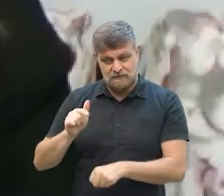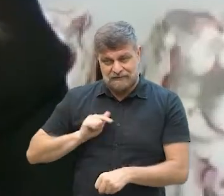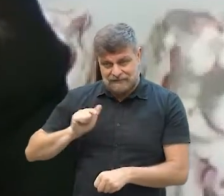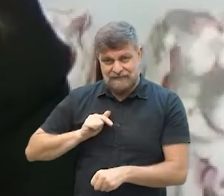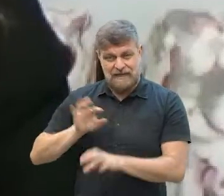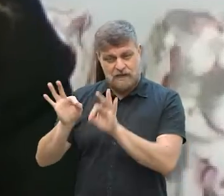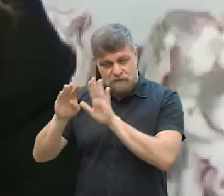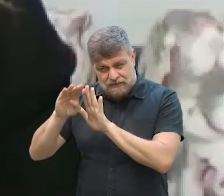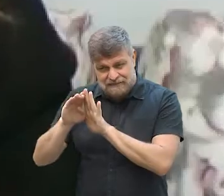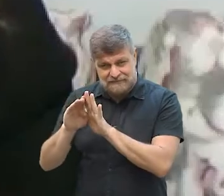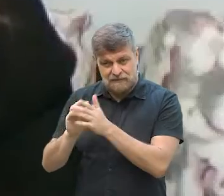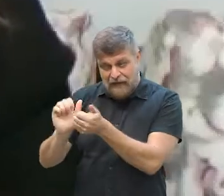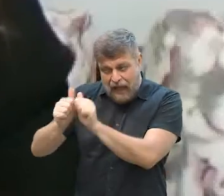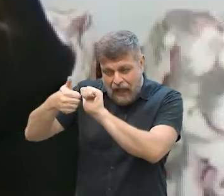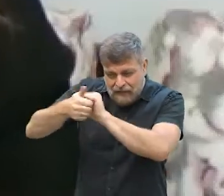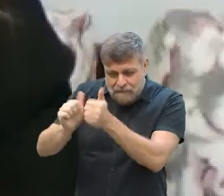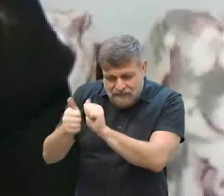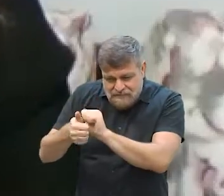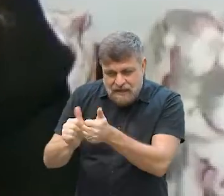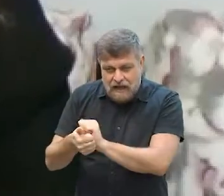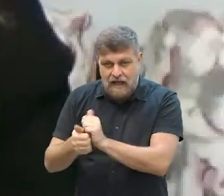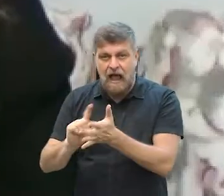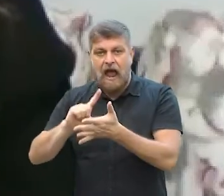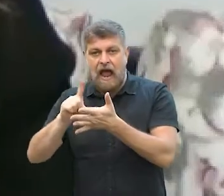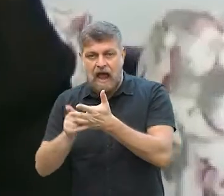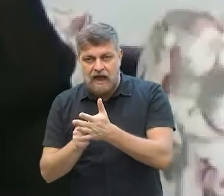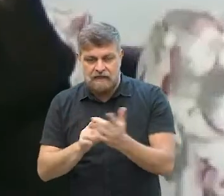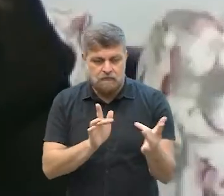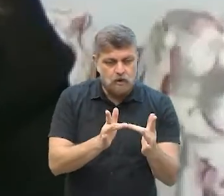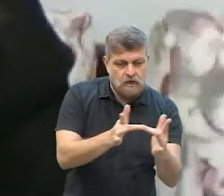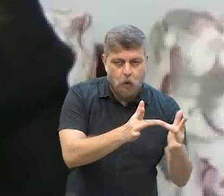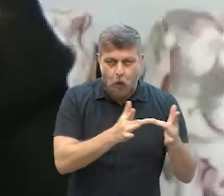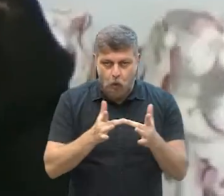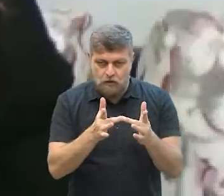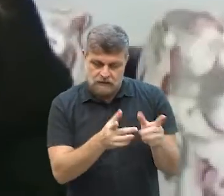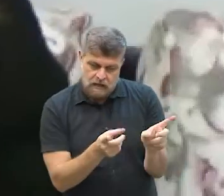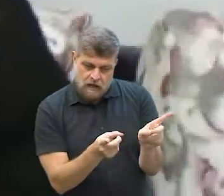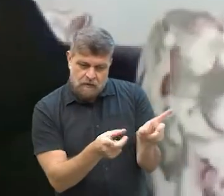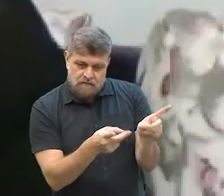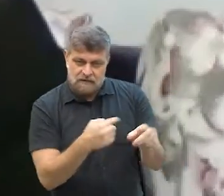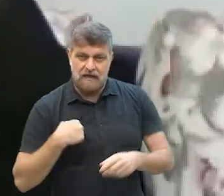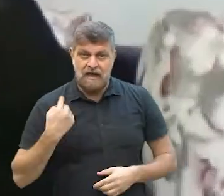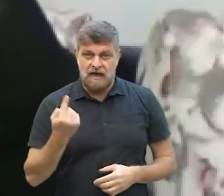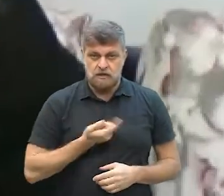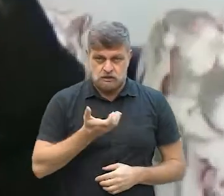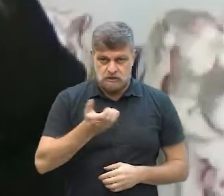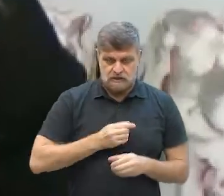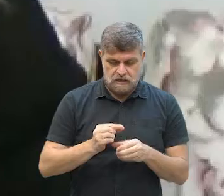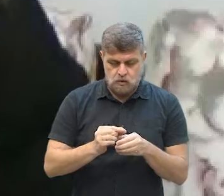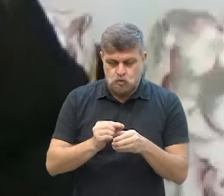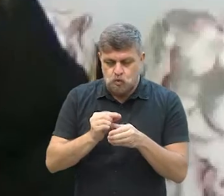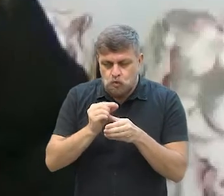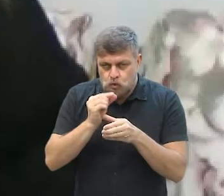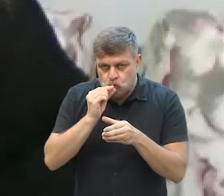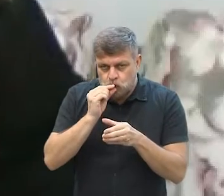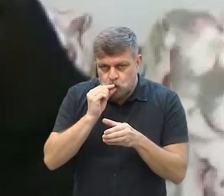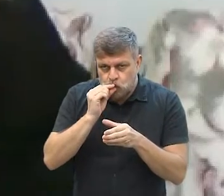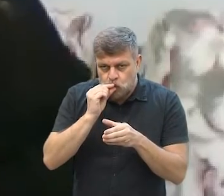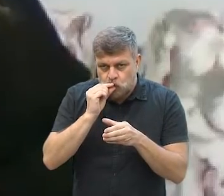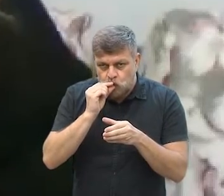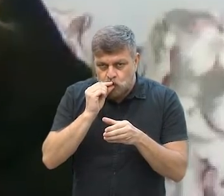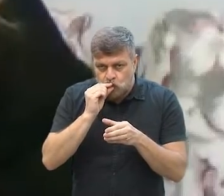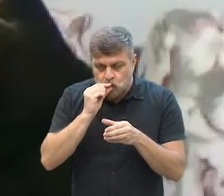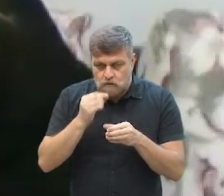com o projeto para, então, contatar esse público. Porque nossa ideia é disponibilizar o canudo para